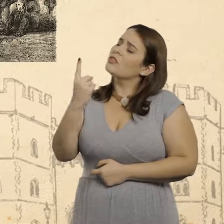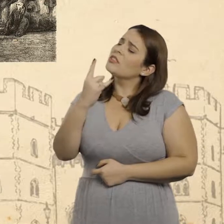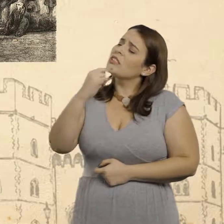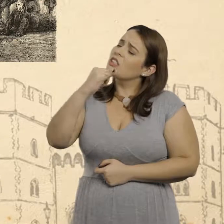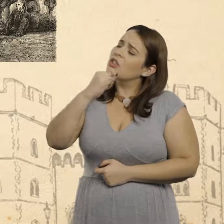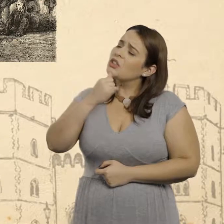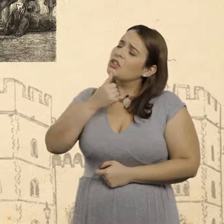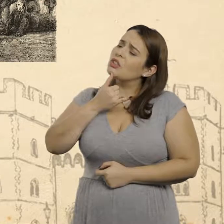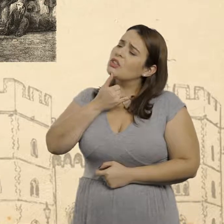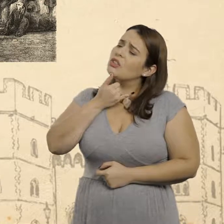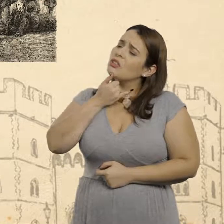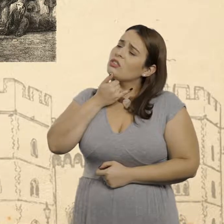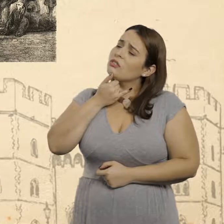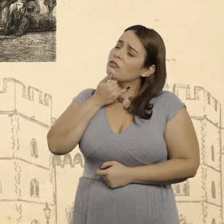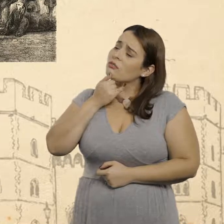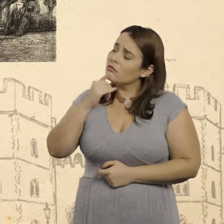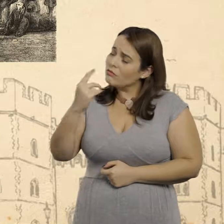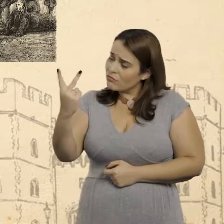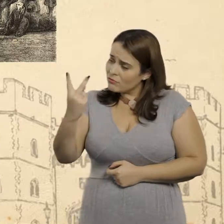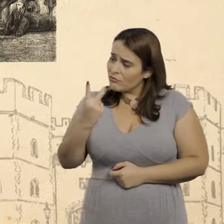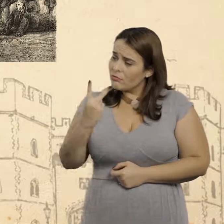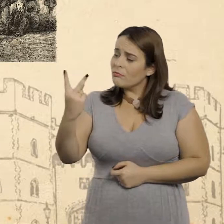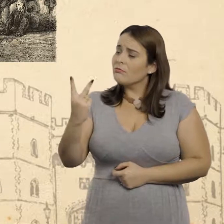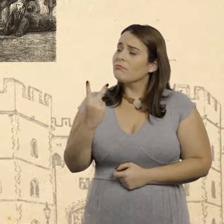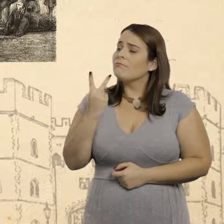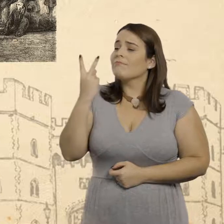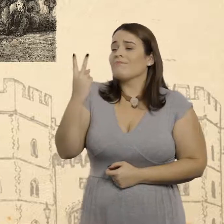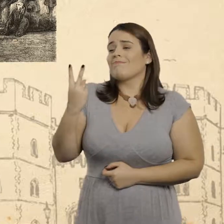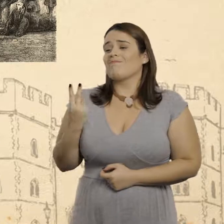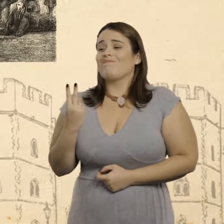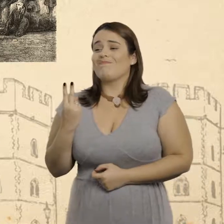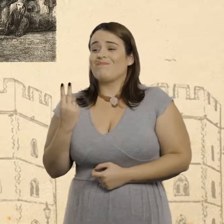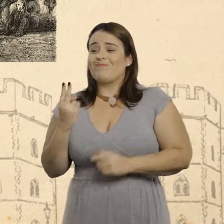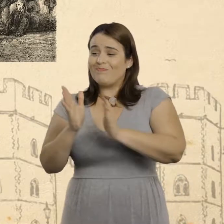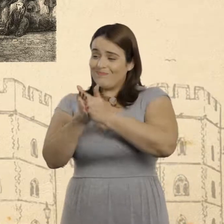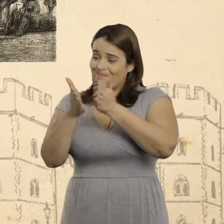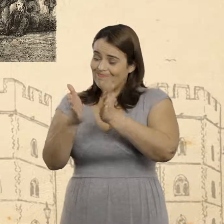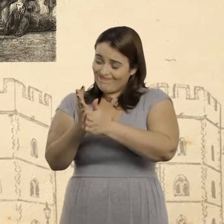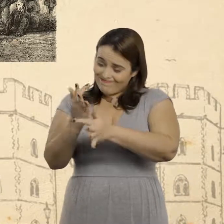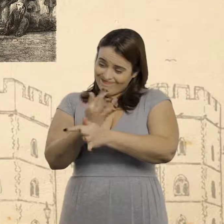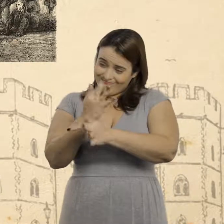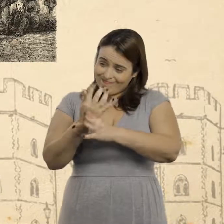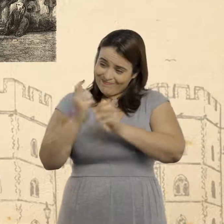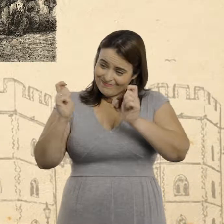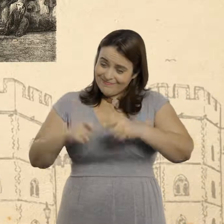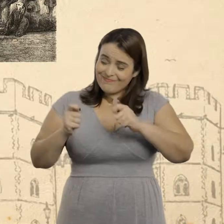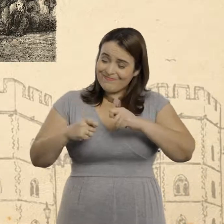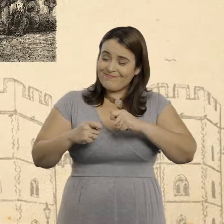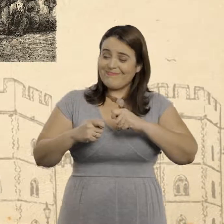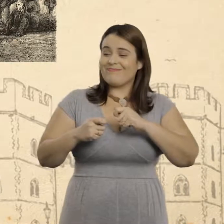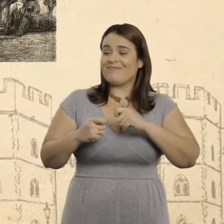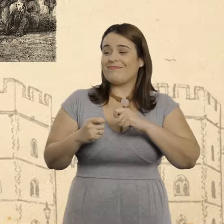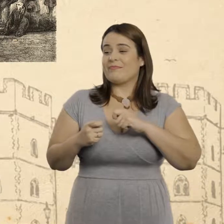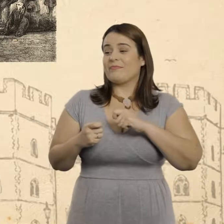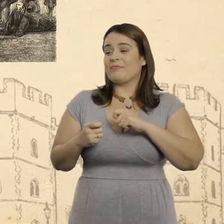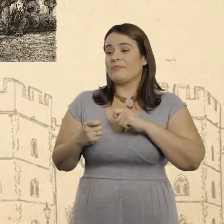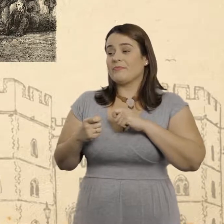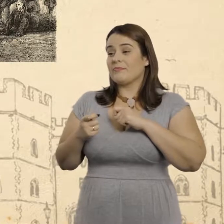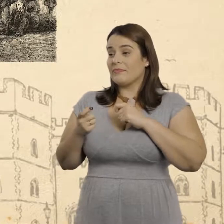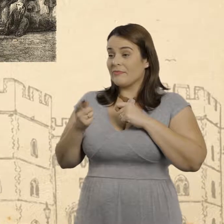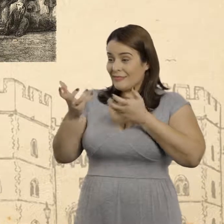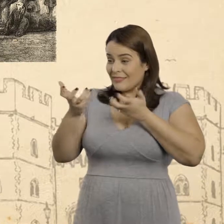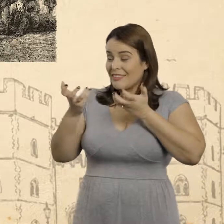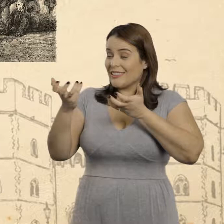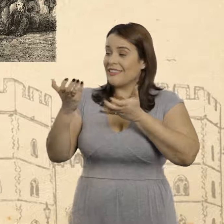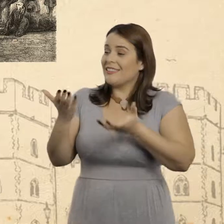Ela falou que a solidão era muito triste e que, entre duas pessoas, até a pobreza é suportável.